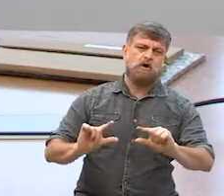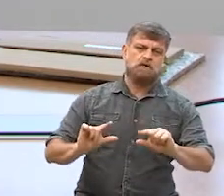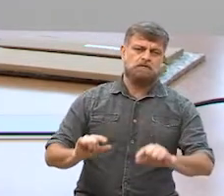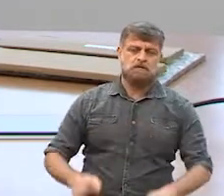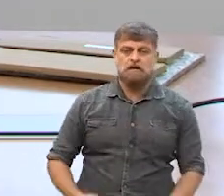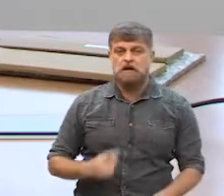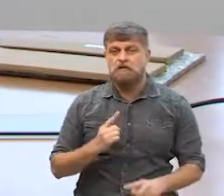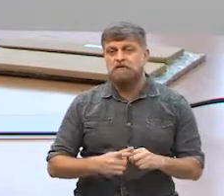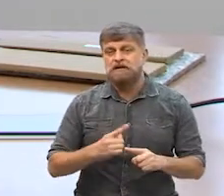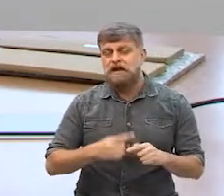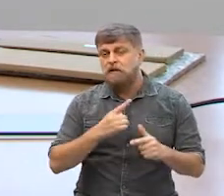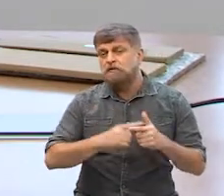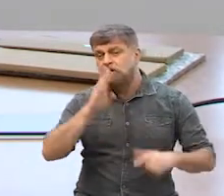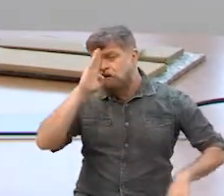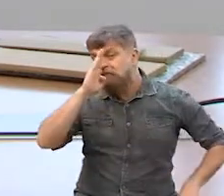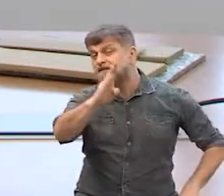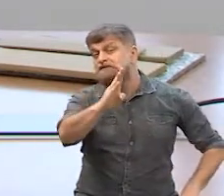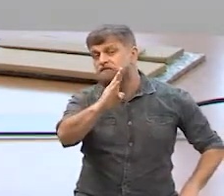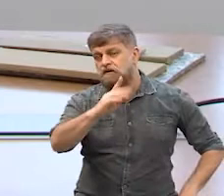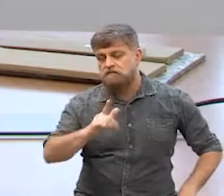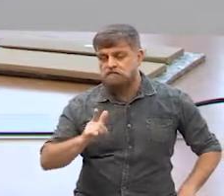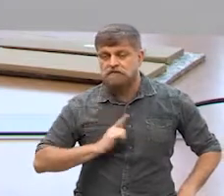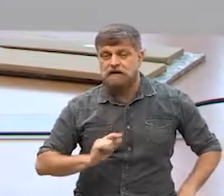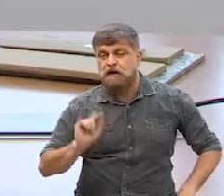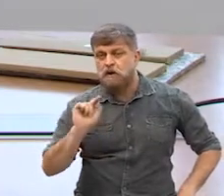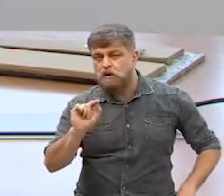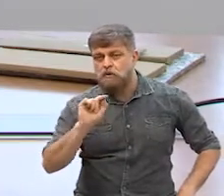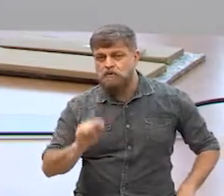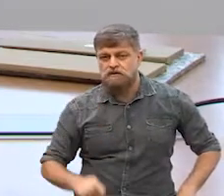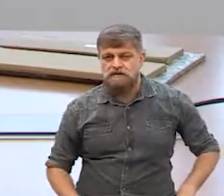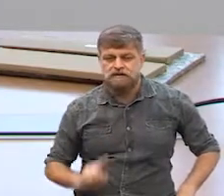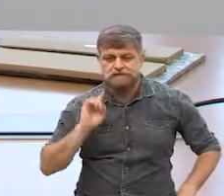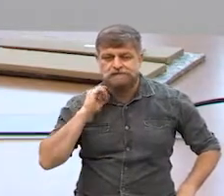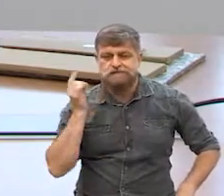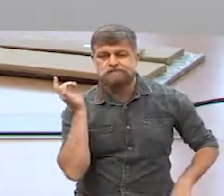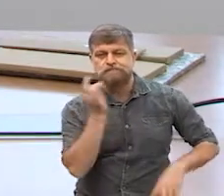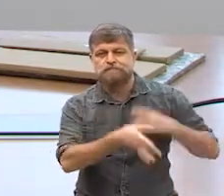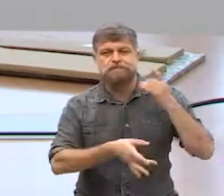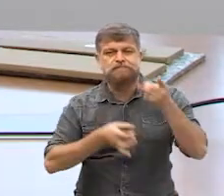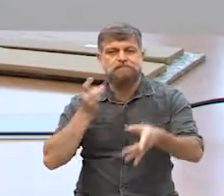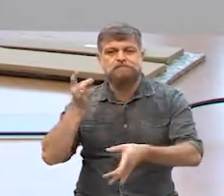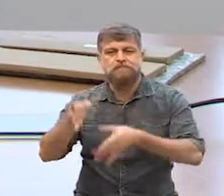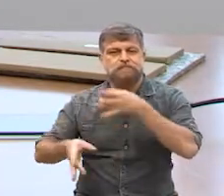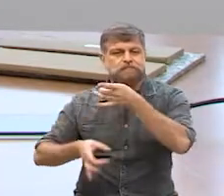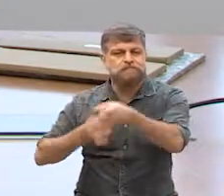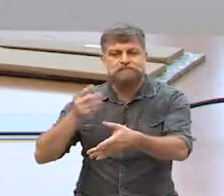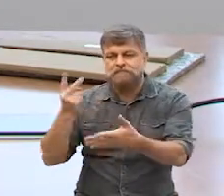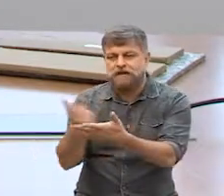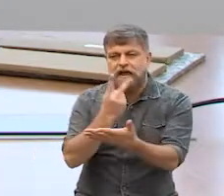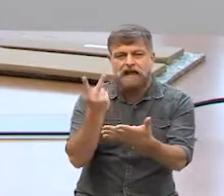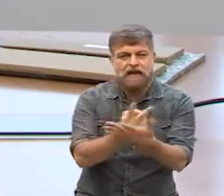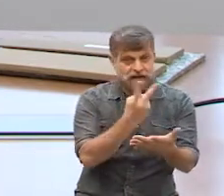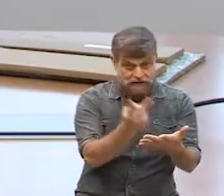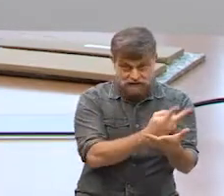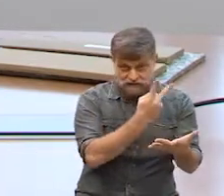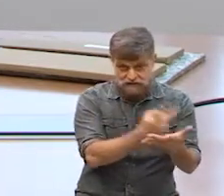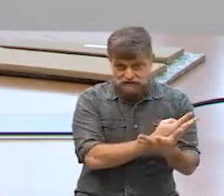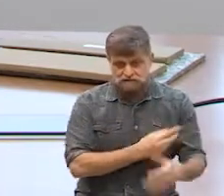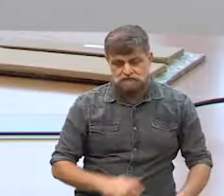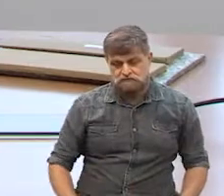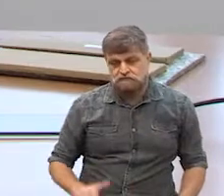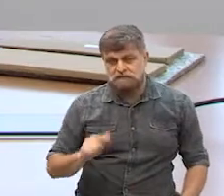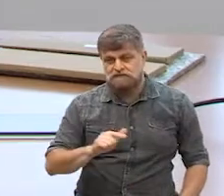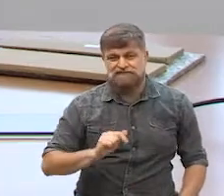qual que é o grande problema do negócio? É exatamente o descarte incorreto. Quando você descarta de uma forma incorreta, daí você